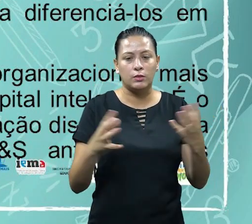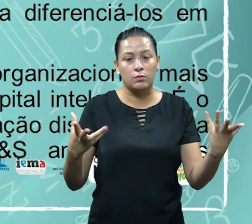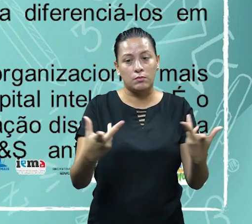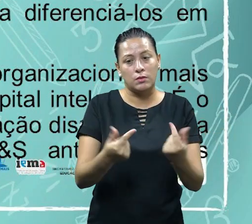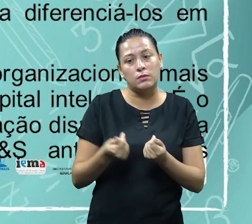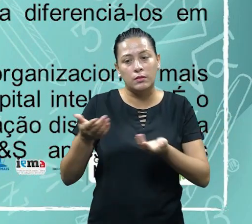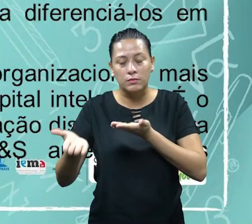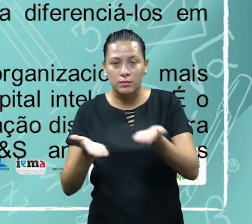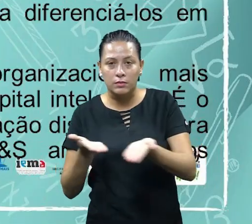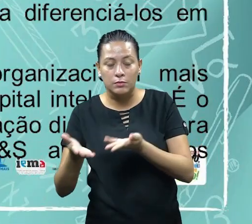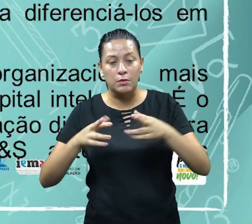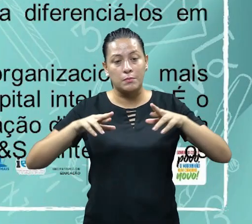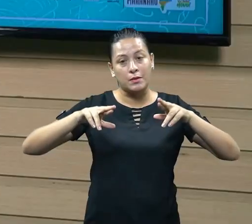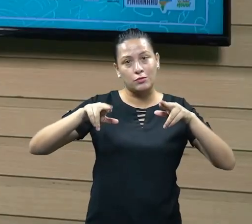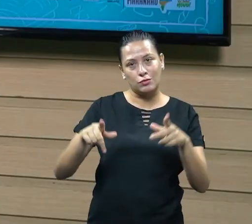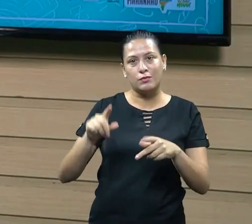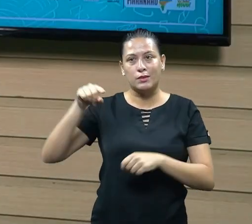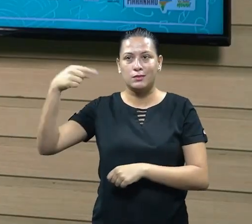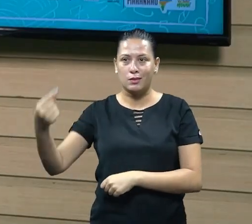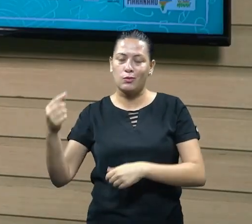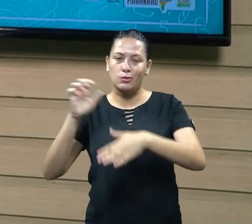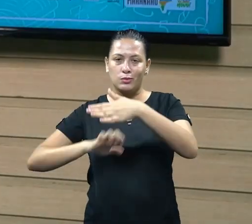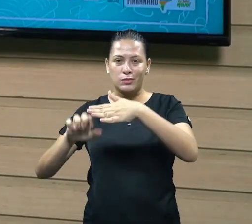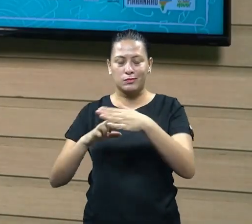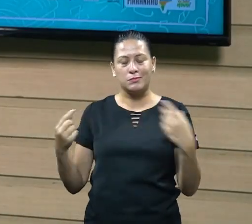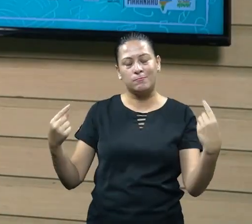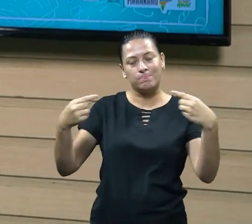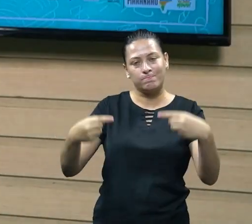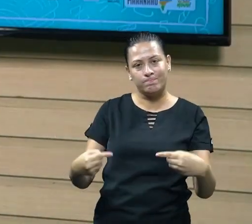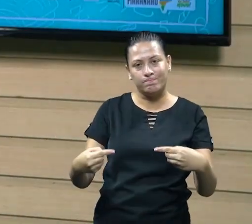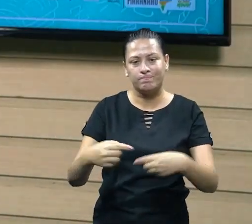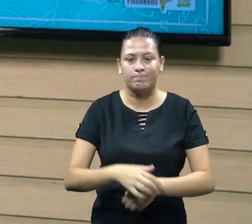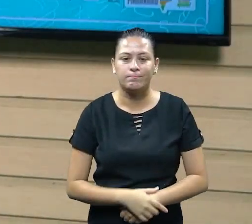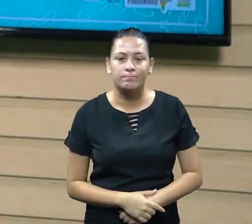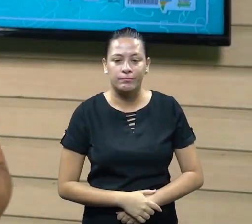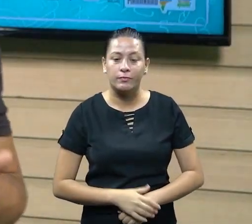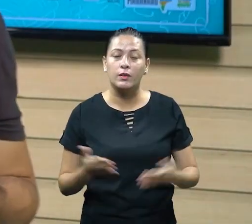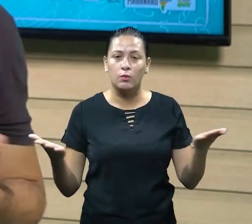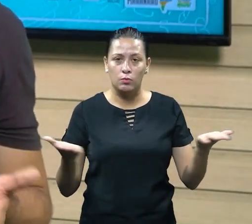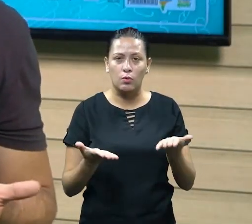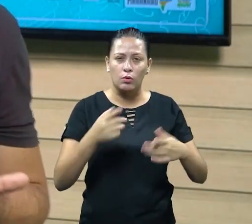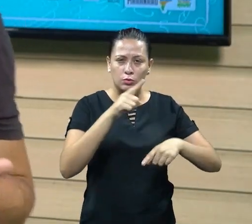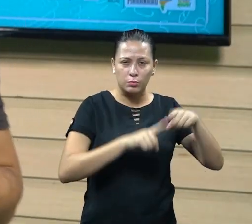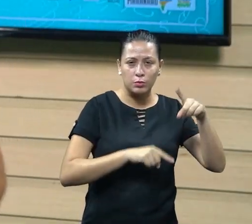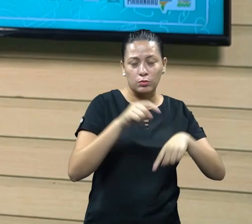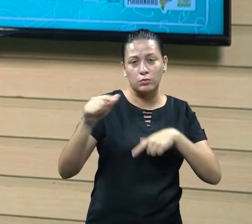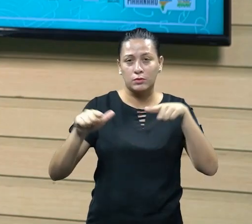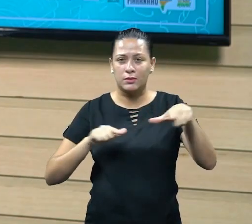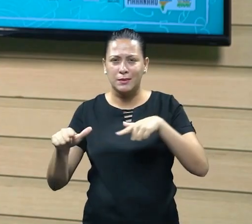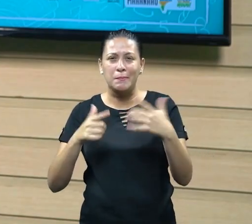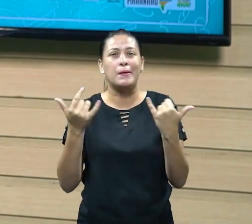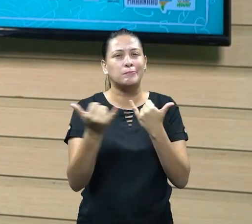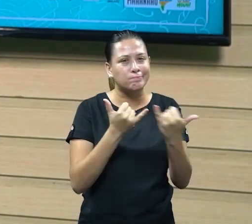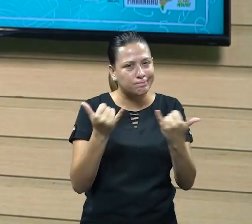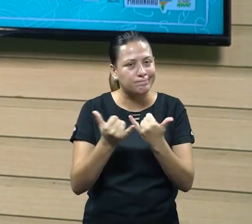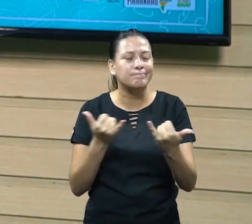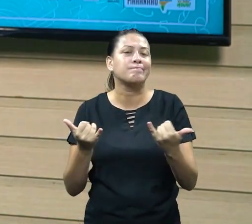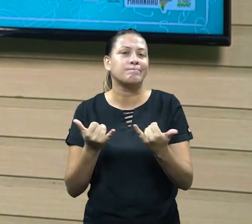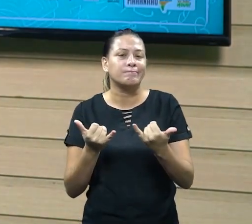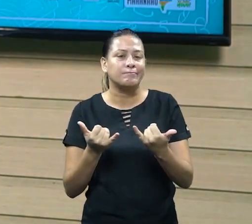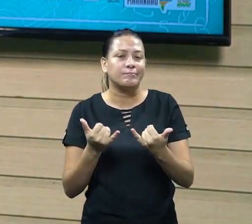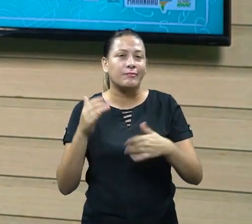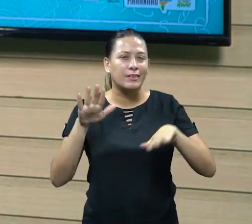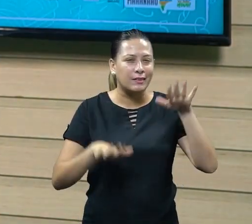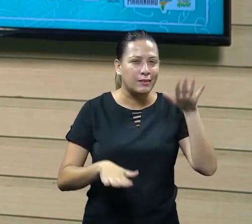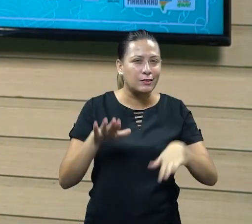em relação aos concorrentes. Fato. Hoje os produtos e serviços estão muito similares, muito parecidos. E o que faz muitas das vezes até tu